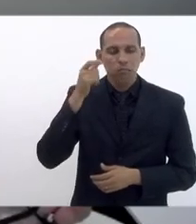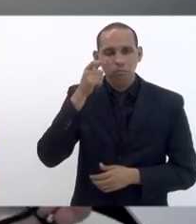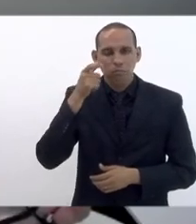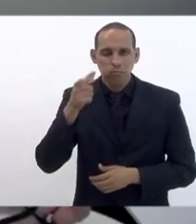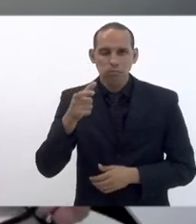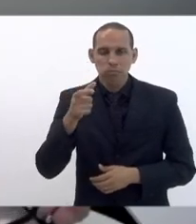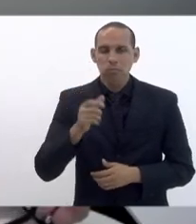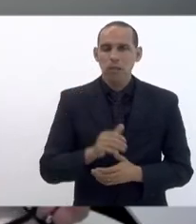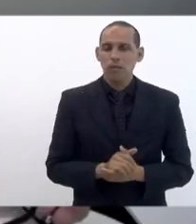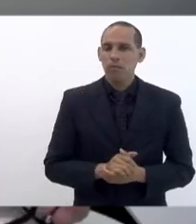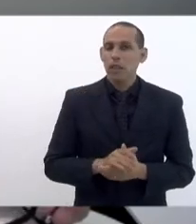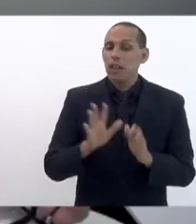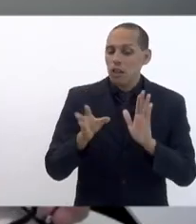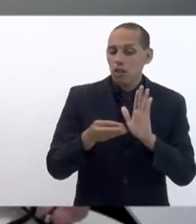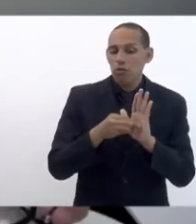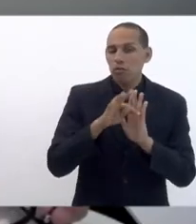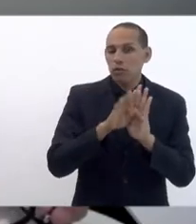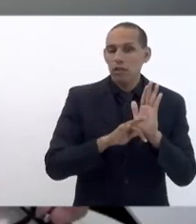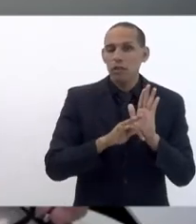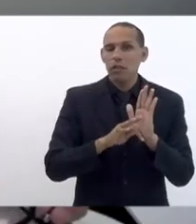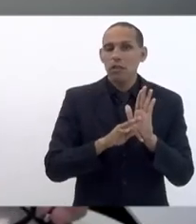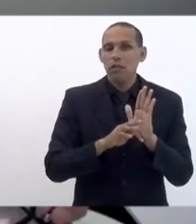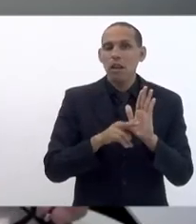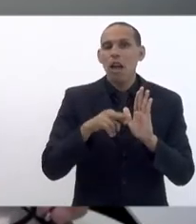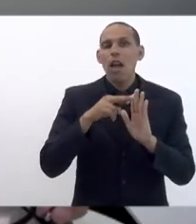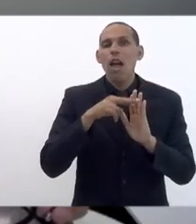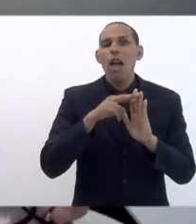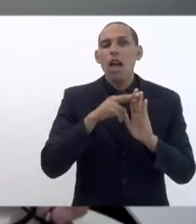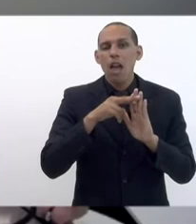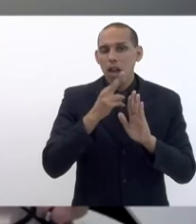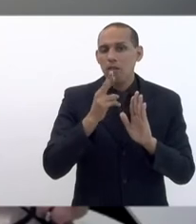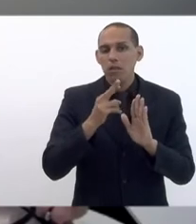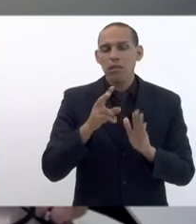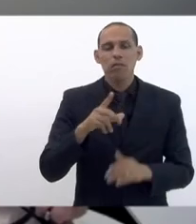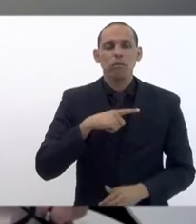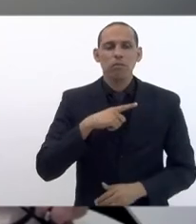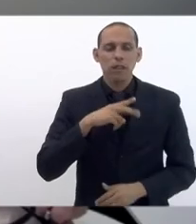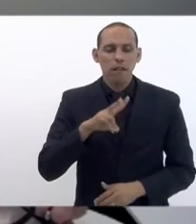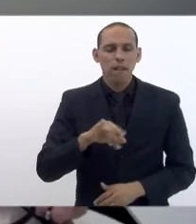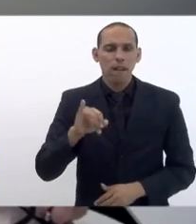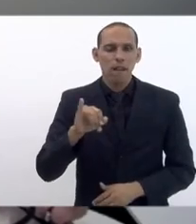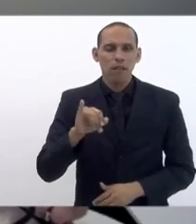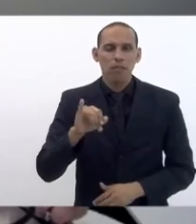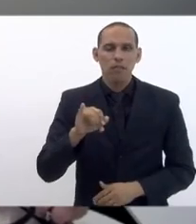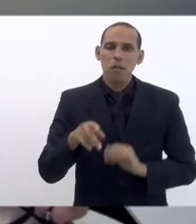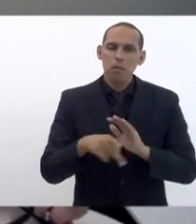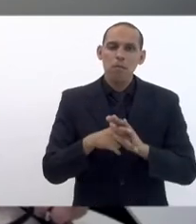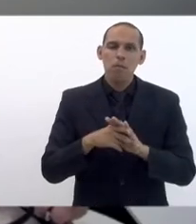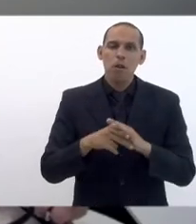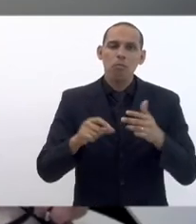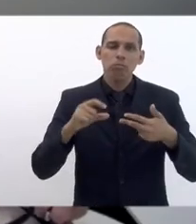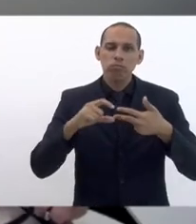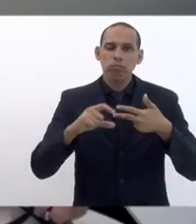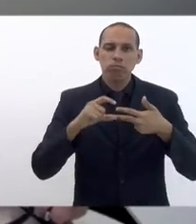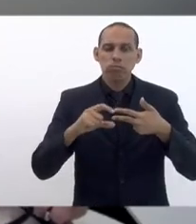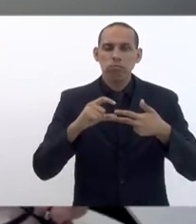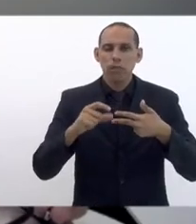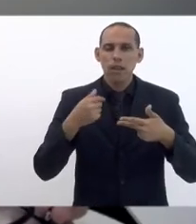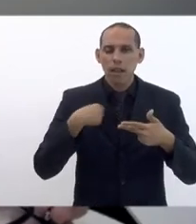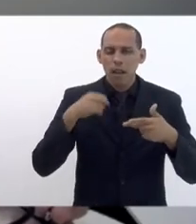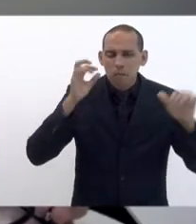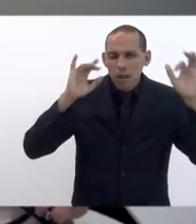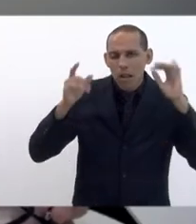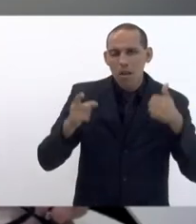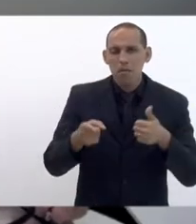texto, né, que haverá uma regulamentação por parte do Poder Executivo. Não há problema nenhum. O que eu queria ponderar com o Chico Machado,